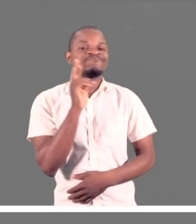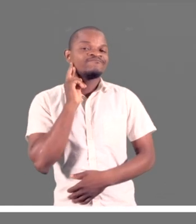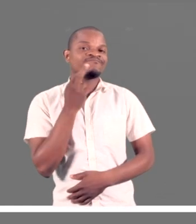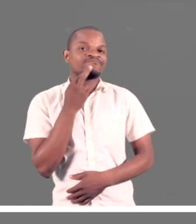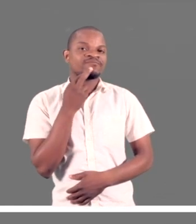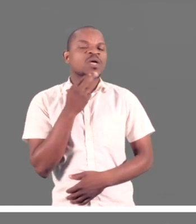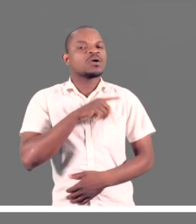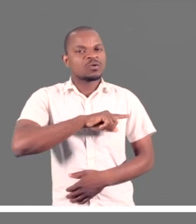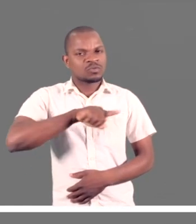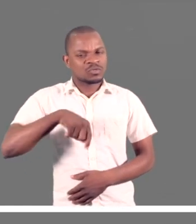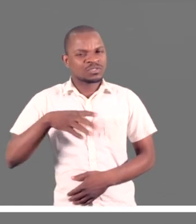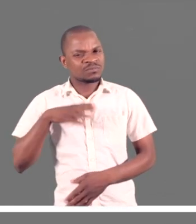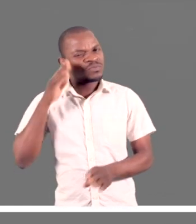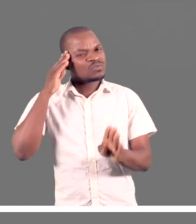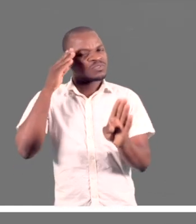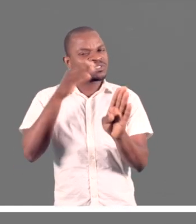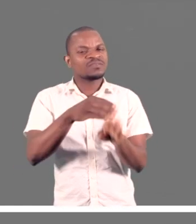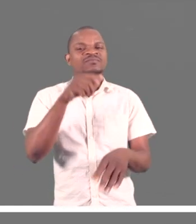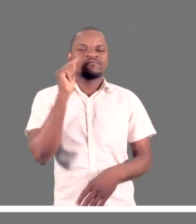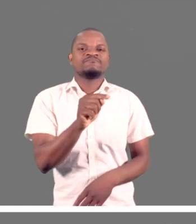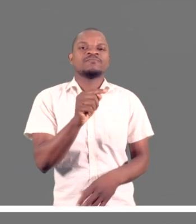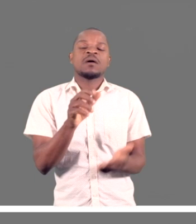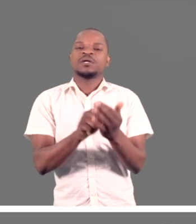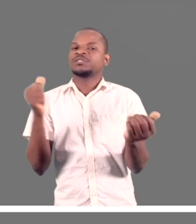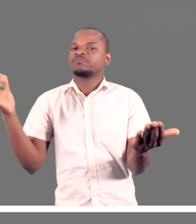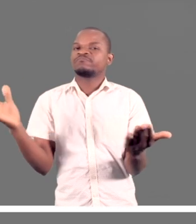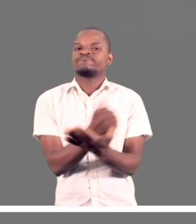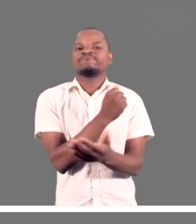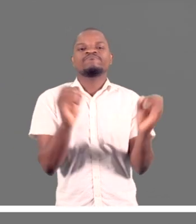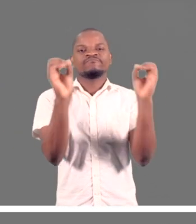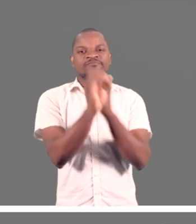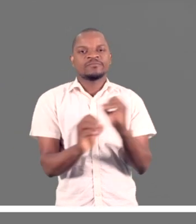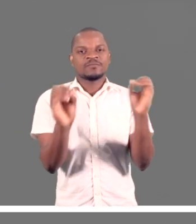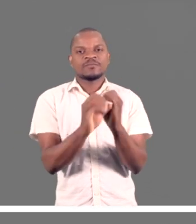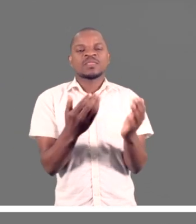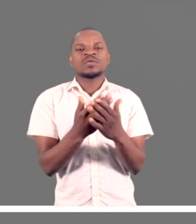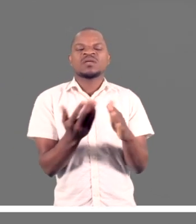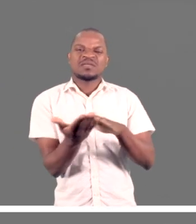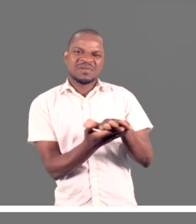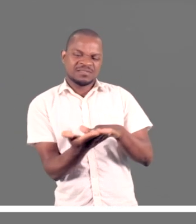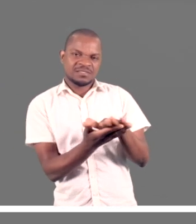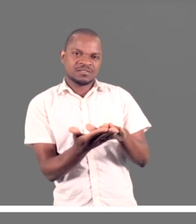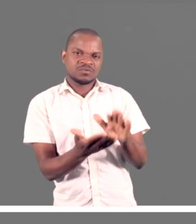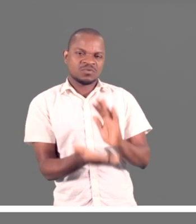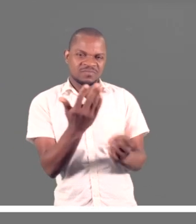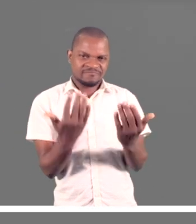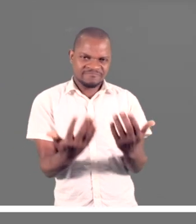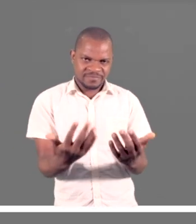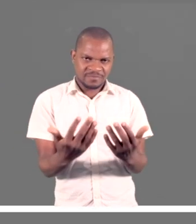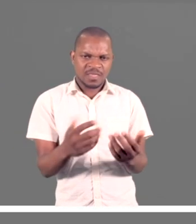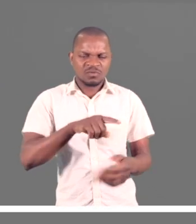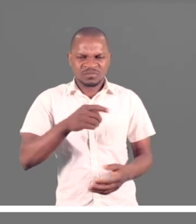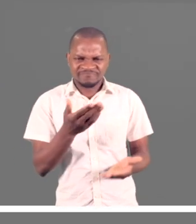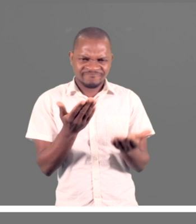exame desta criança? Exatamente. Esta é a nossa perspectiva. É o nosso sonho que ainda não atingimos. Ainda estamos numa fase